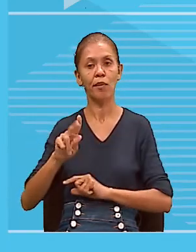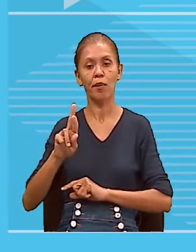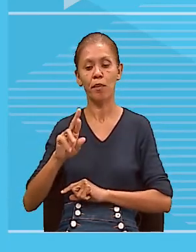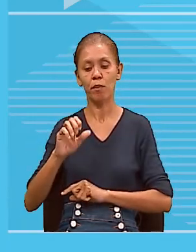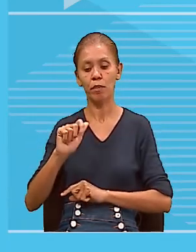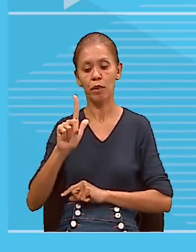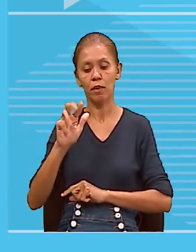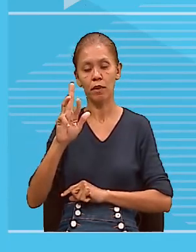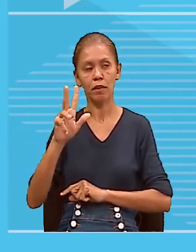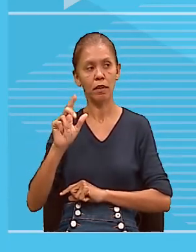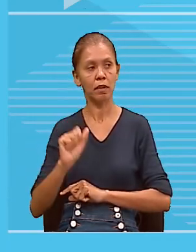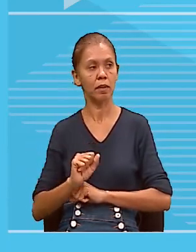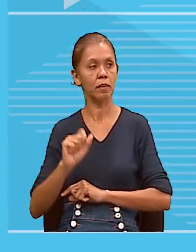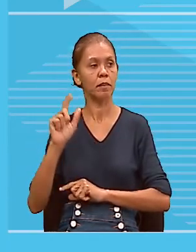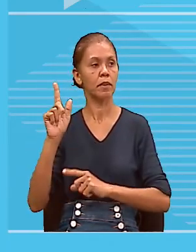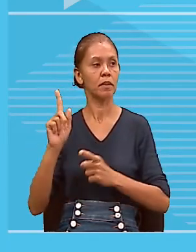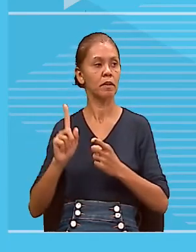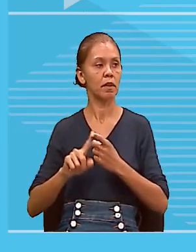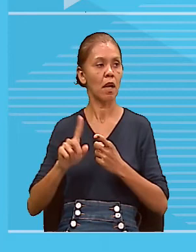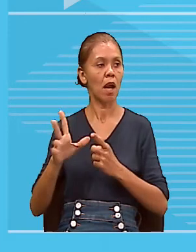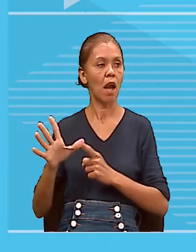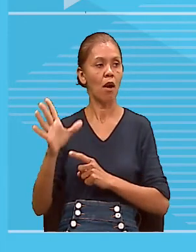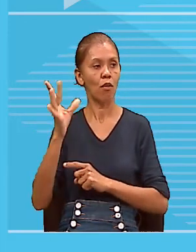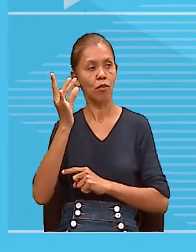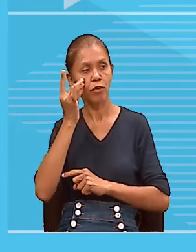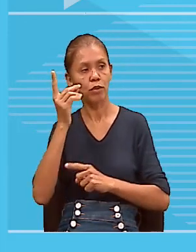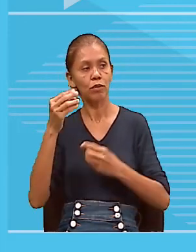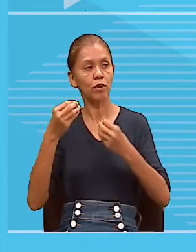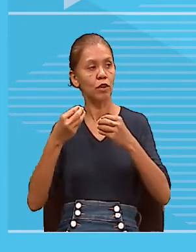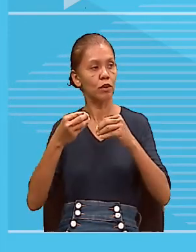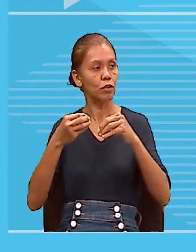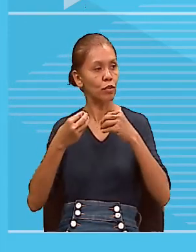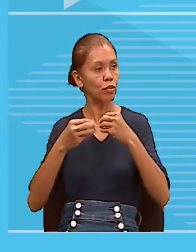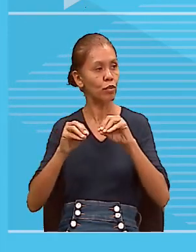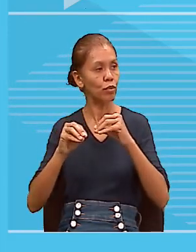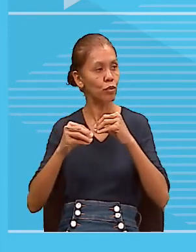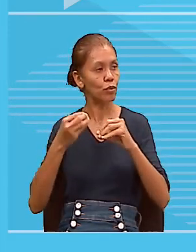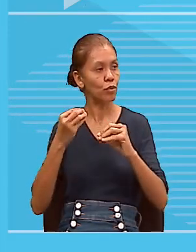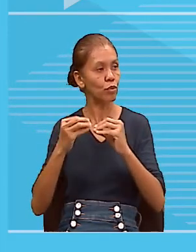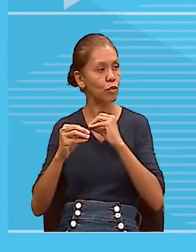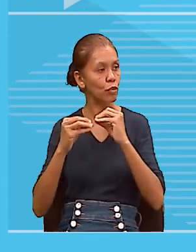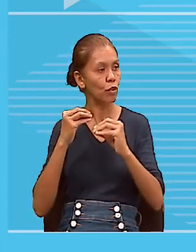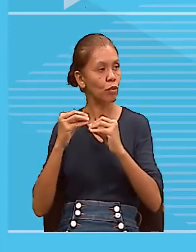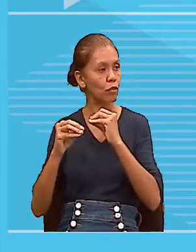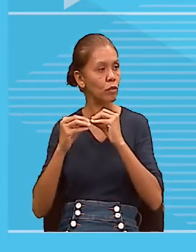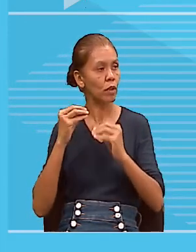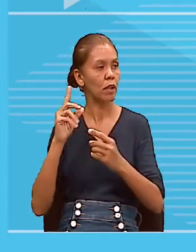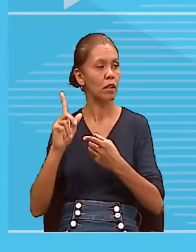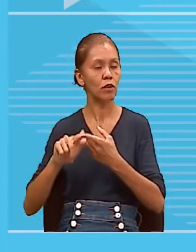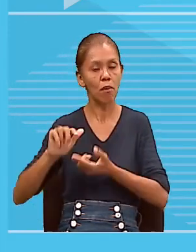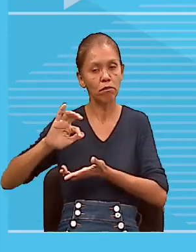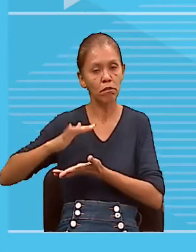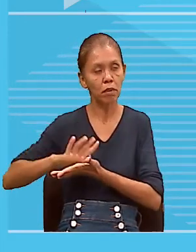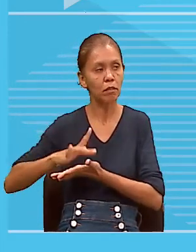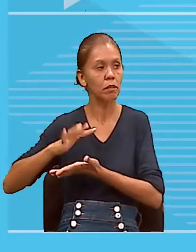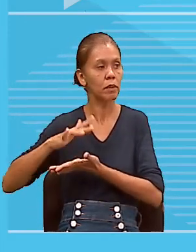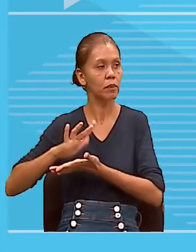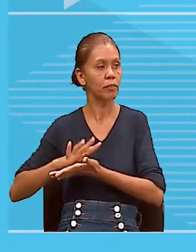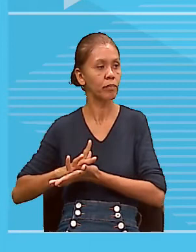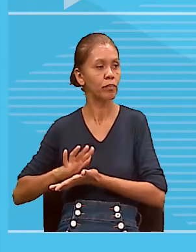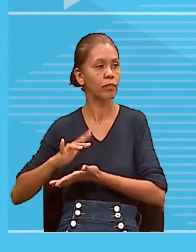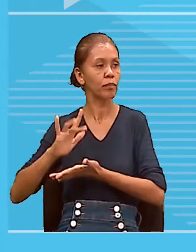era ao vivo as novelas também massa o samba brasileiro se tornou uma expressão musical